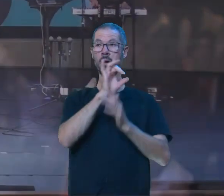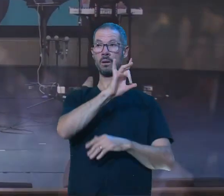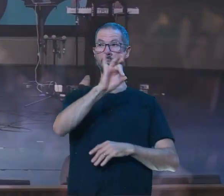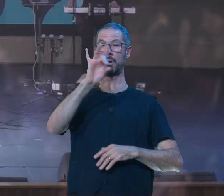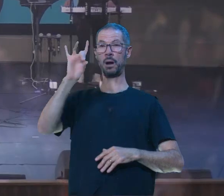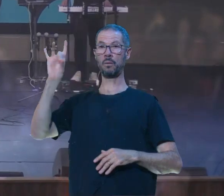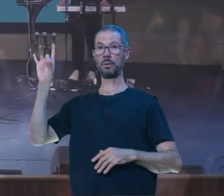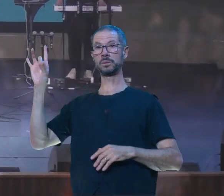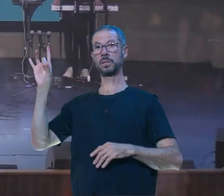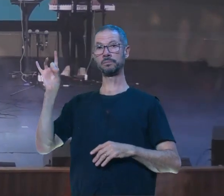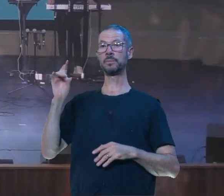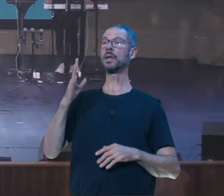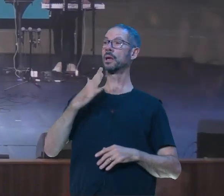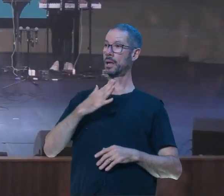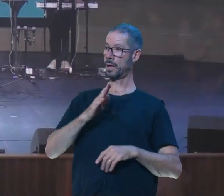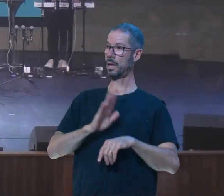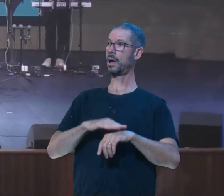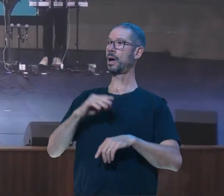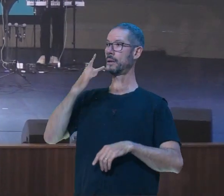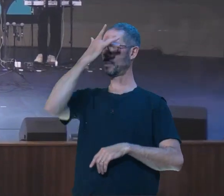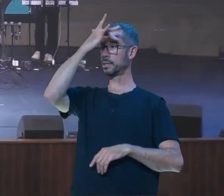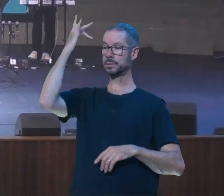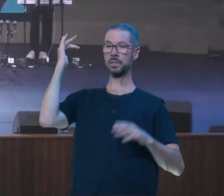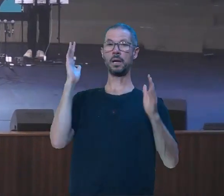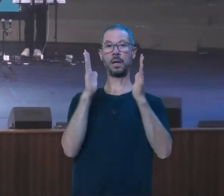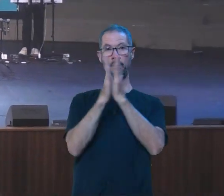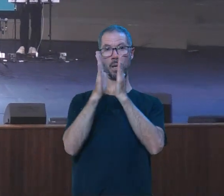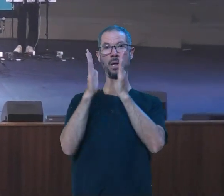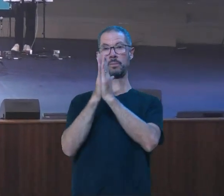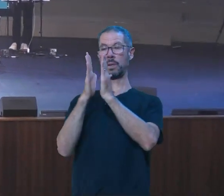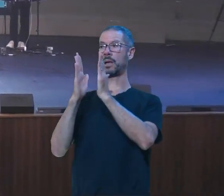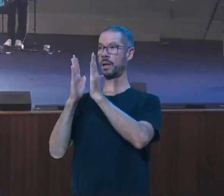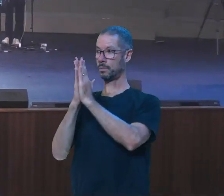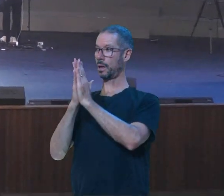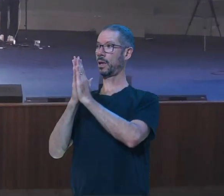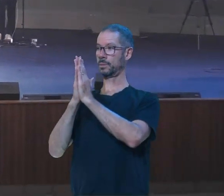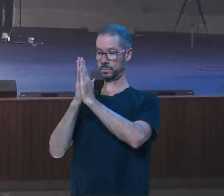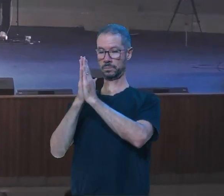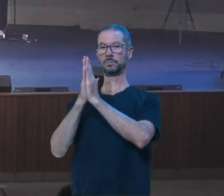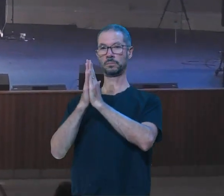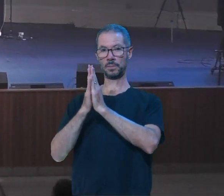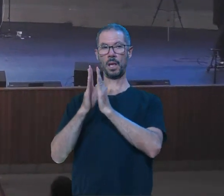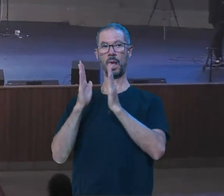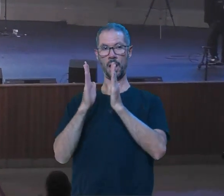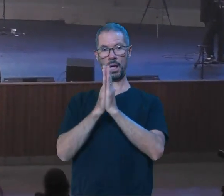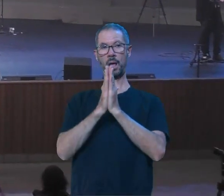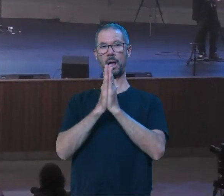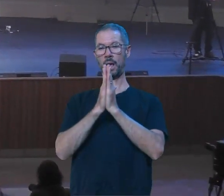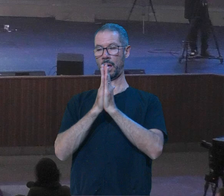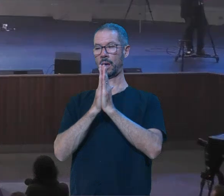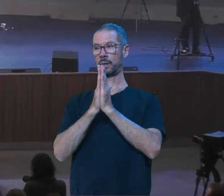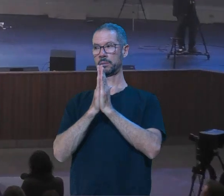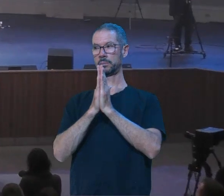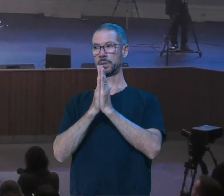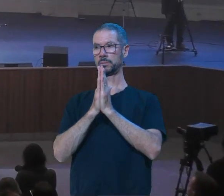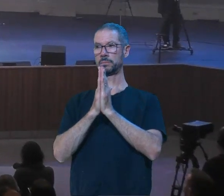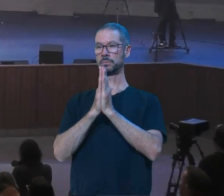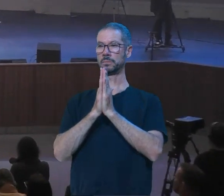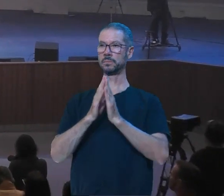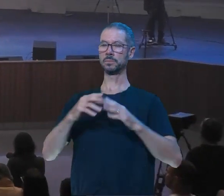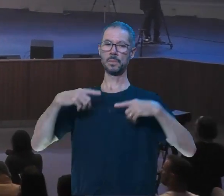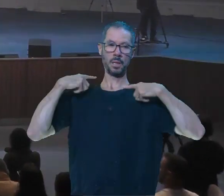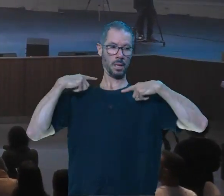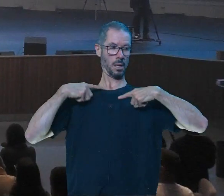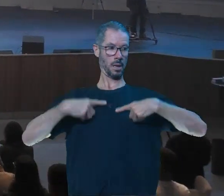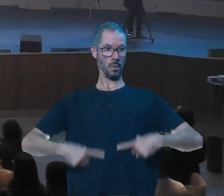está? Tem mais gente? Amém, amém, amém, amém, amém, amém, amém. O pessoal que está de colete aqui, pode vir